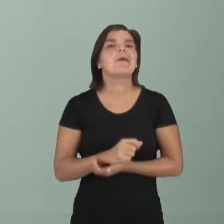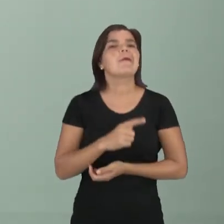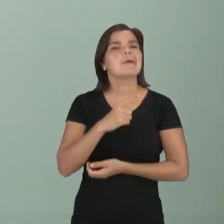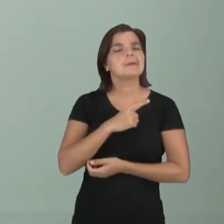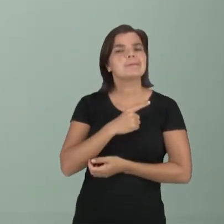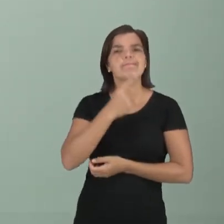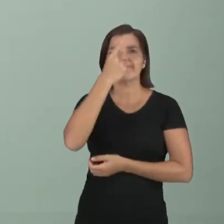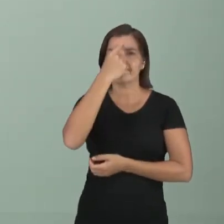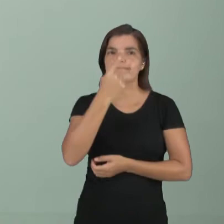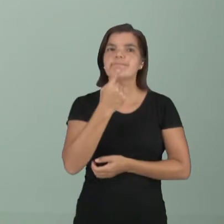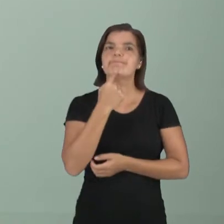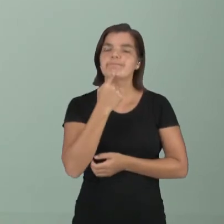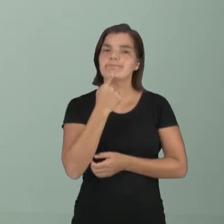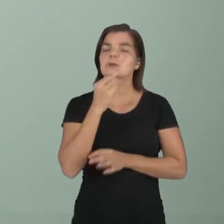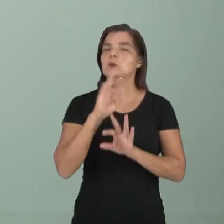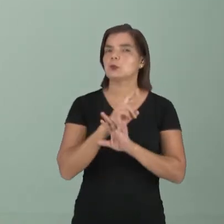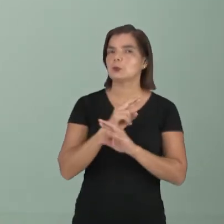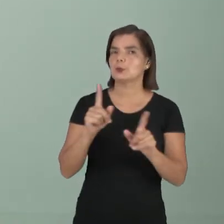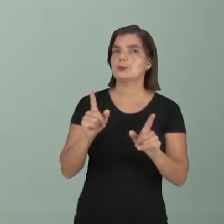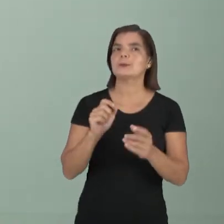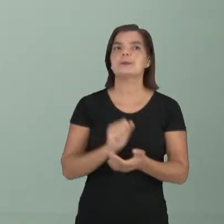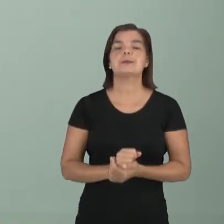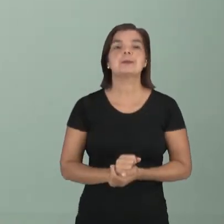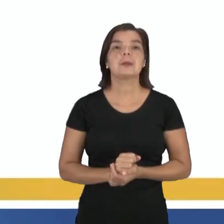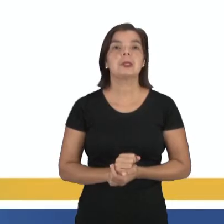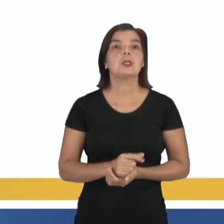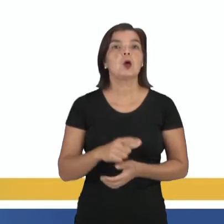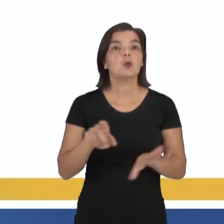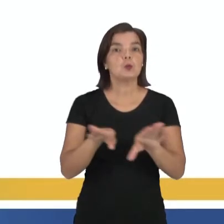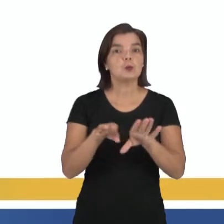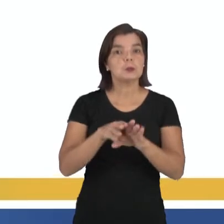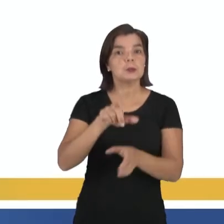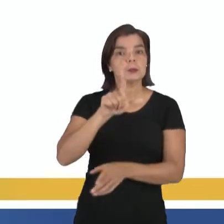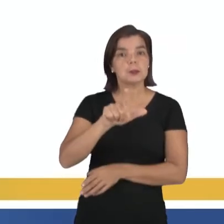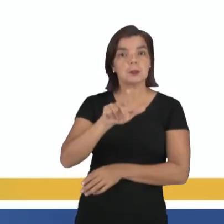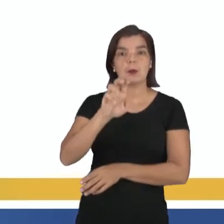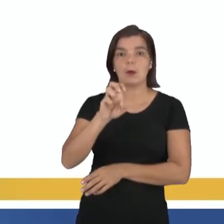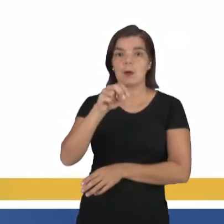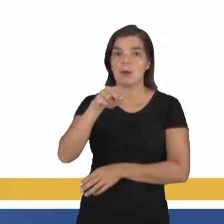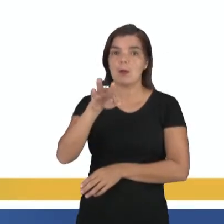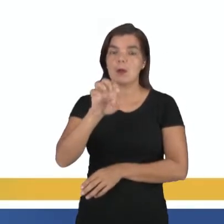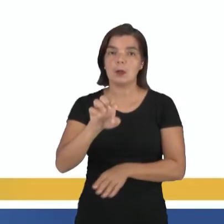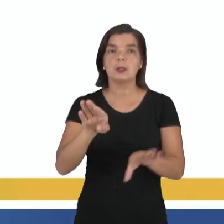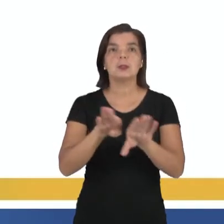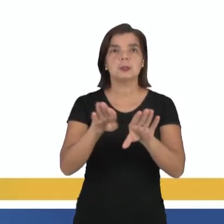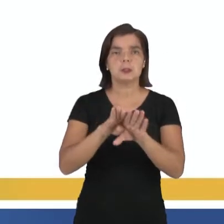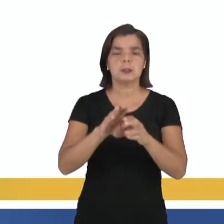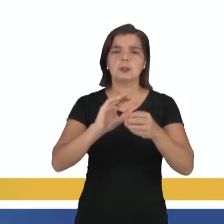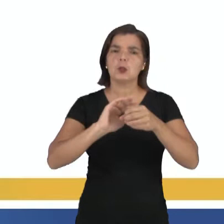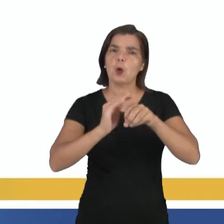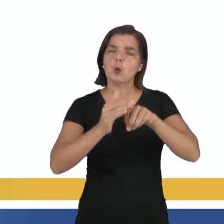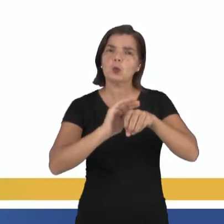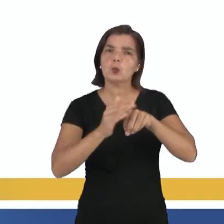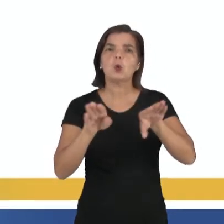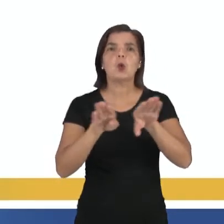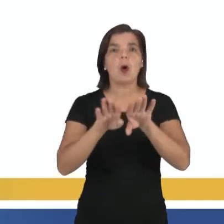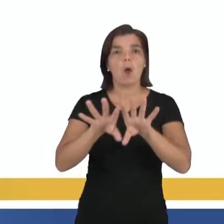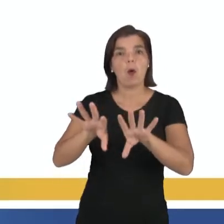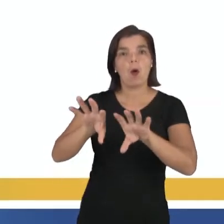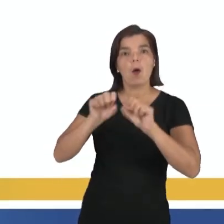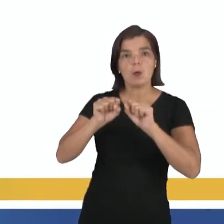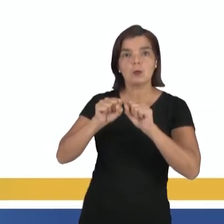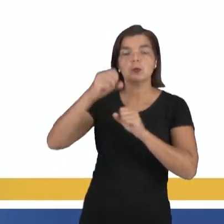temos imagens também formadas de forma diferente. Então o comportamento das lentes esféricas, essas que são curvadas, ao receber a